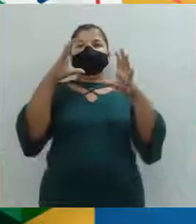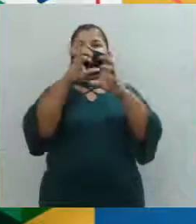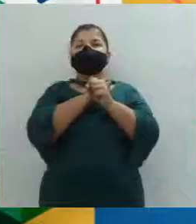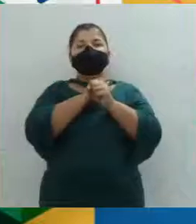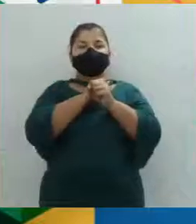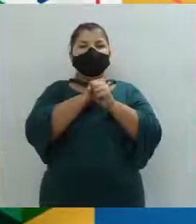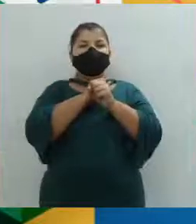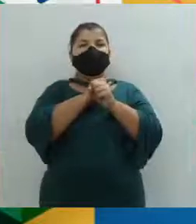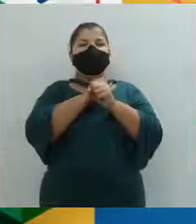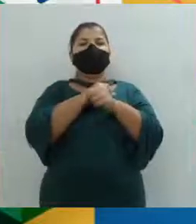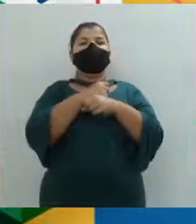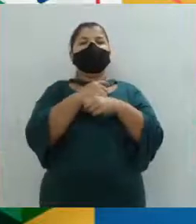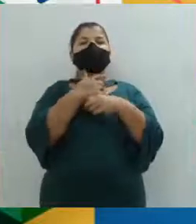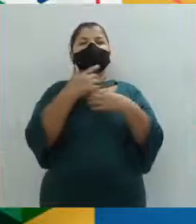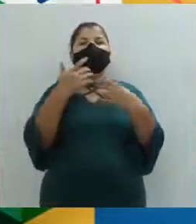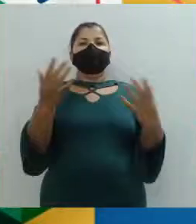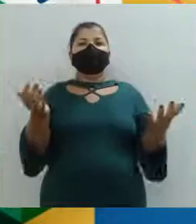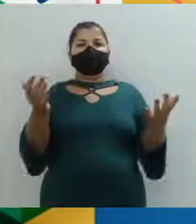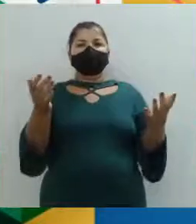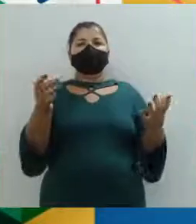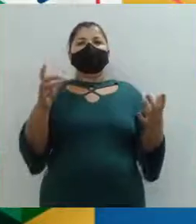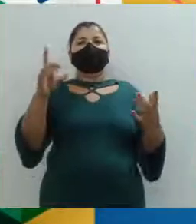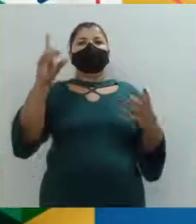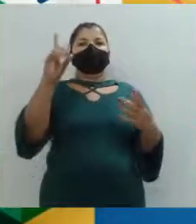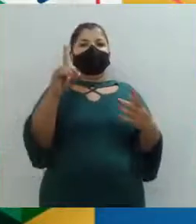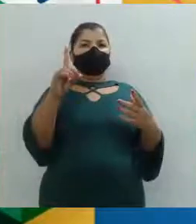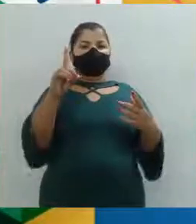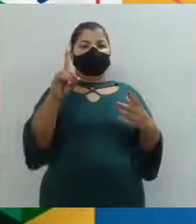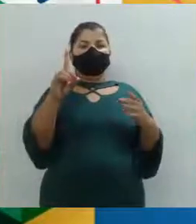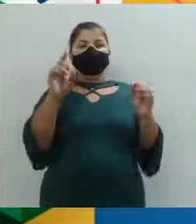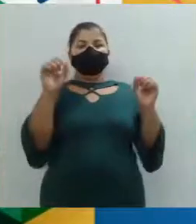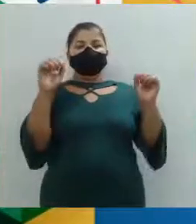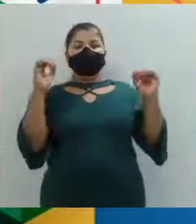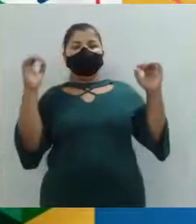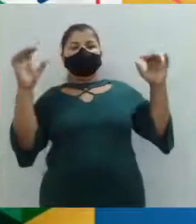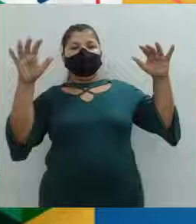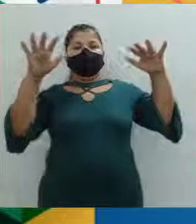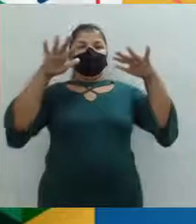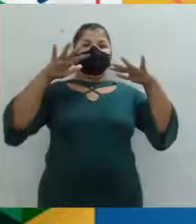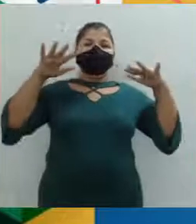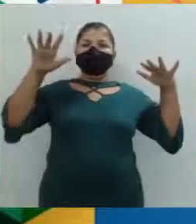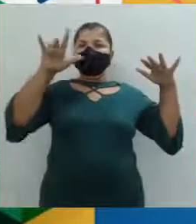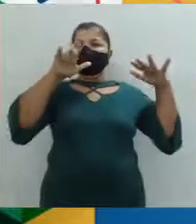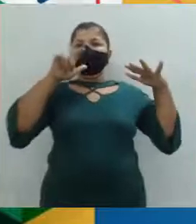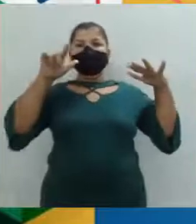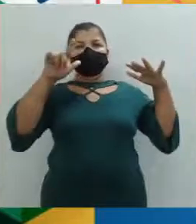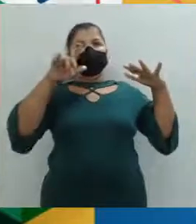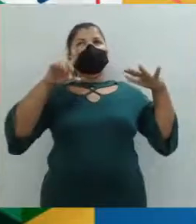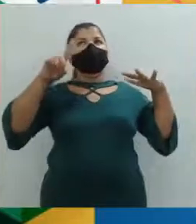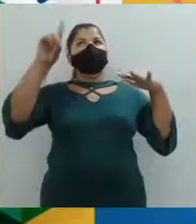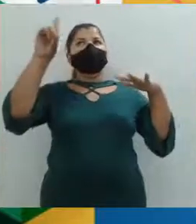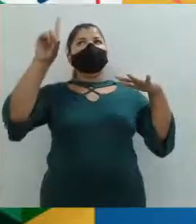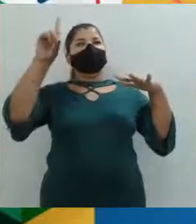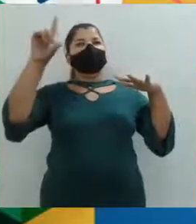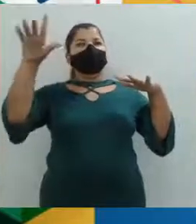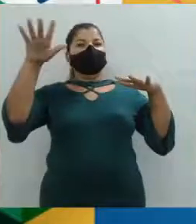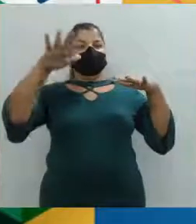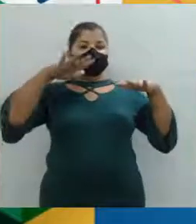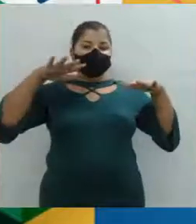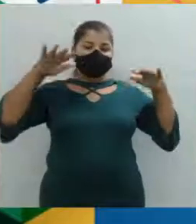do abismo. O Espírito de Deus se movia sobre a face das águas. E disse Deus: